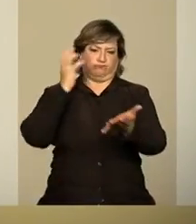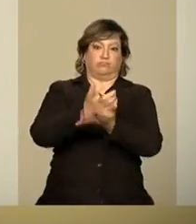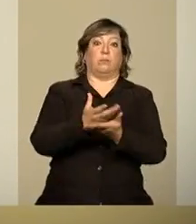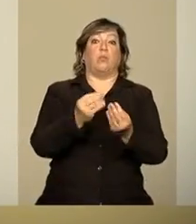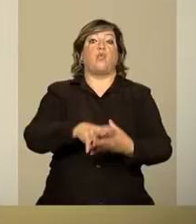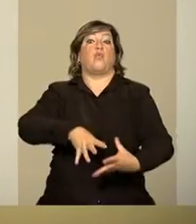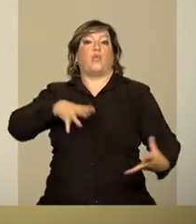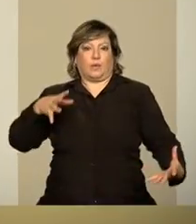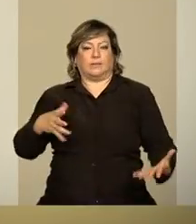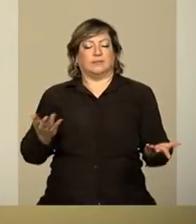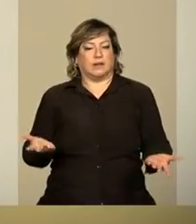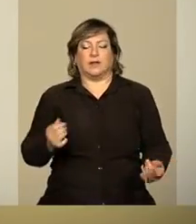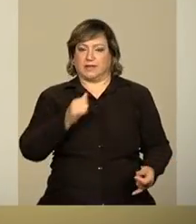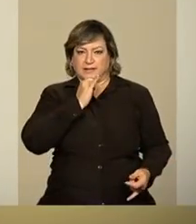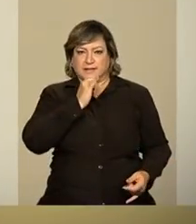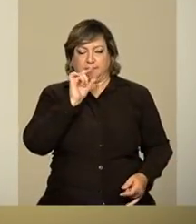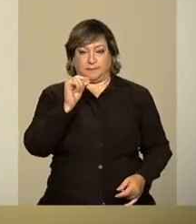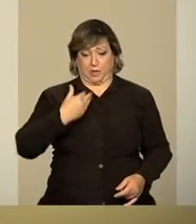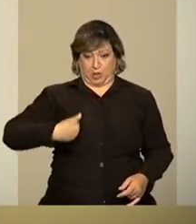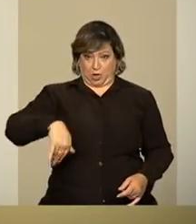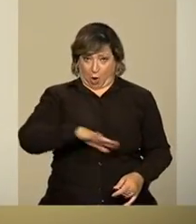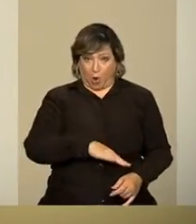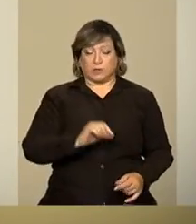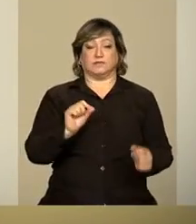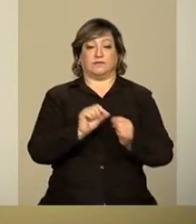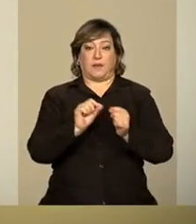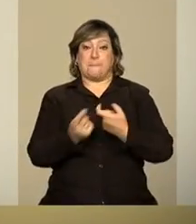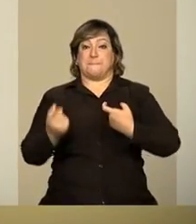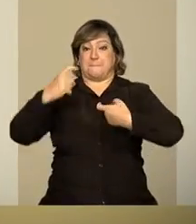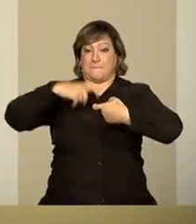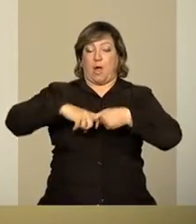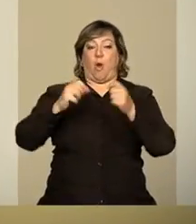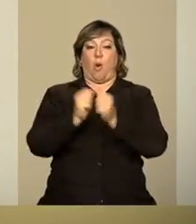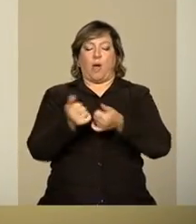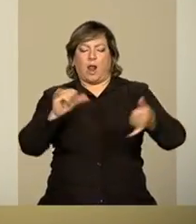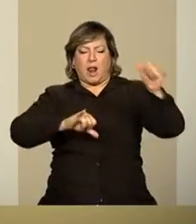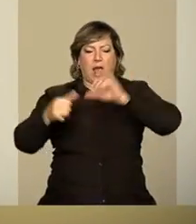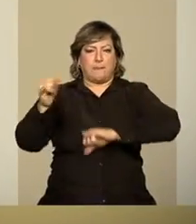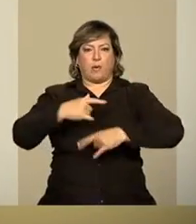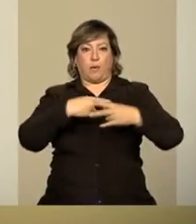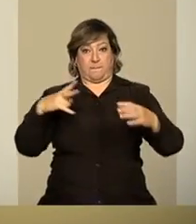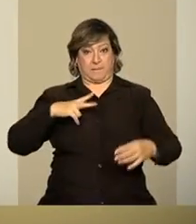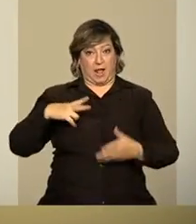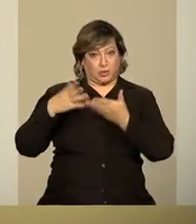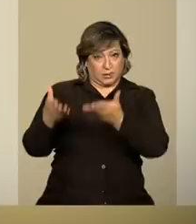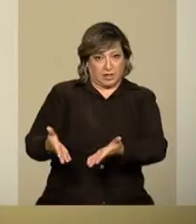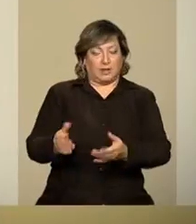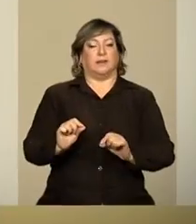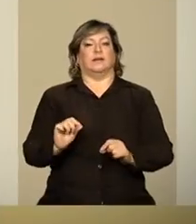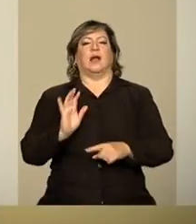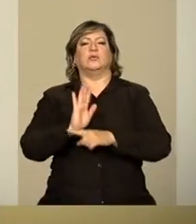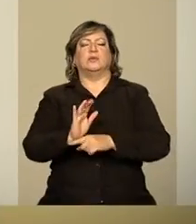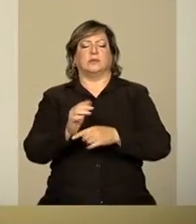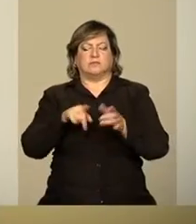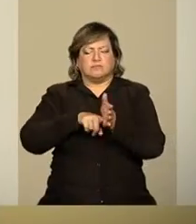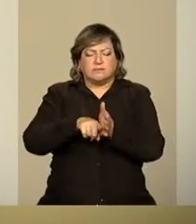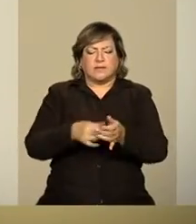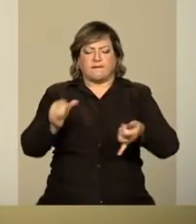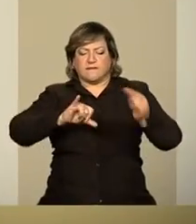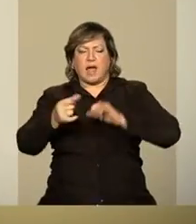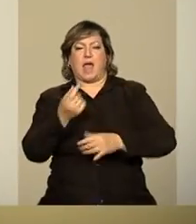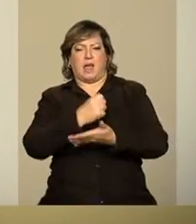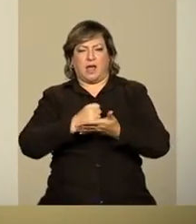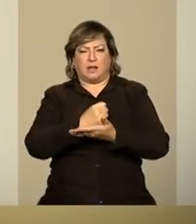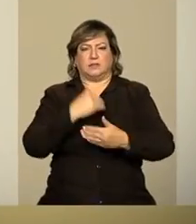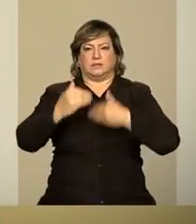comprador funciona assim nós fazemos parcerias com Laboratórios privados para o desenvolvimento de vacinas e